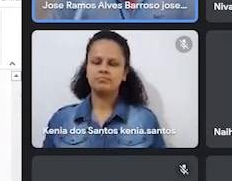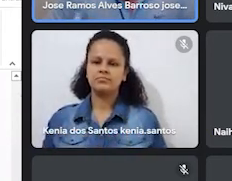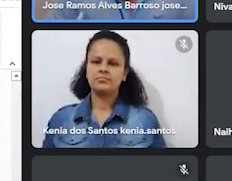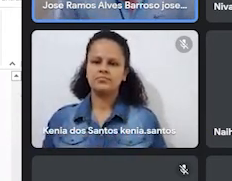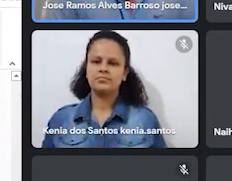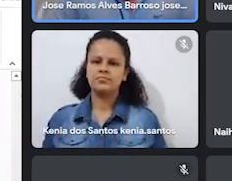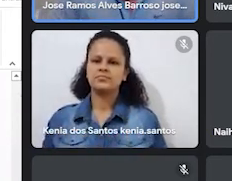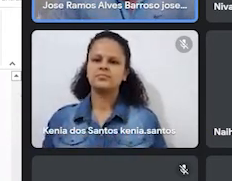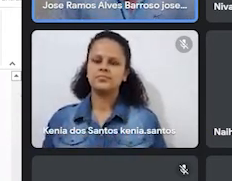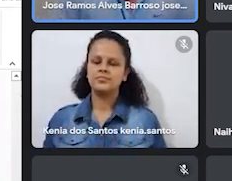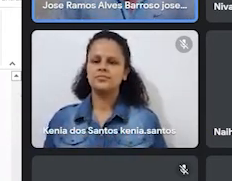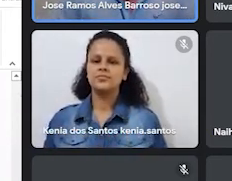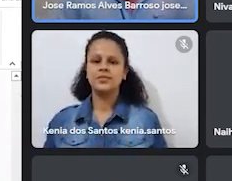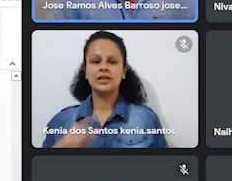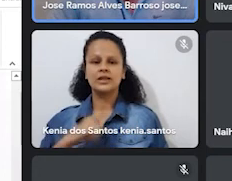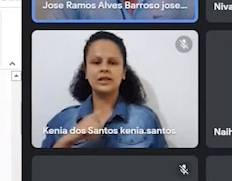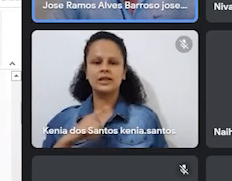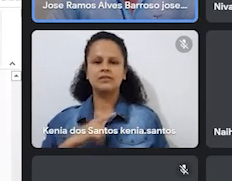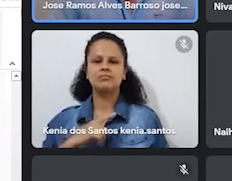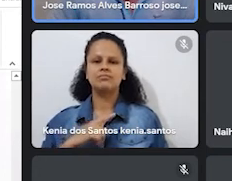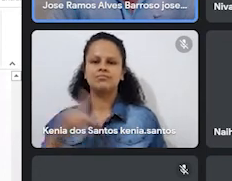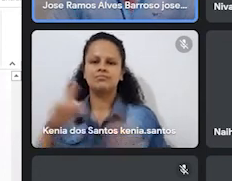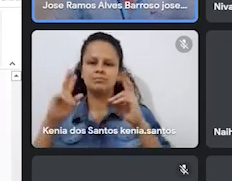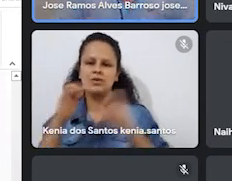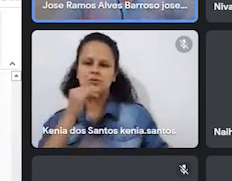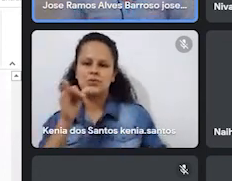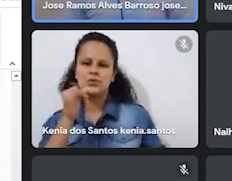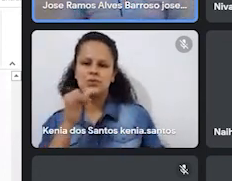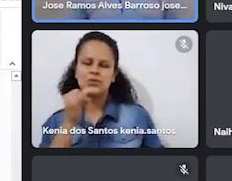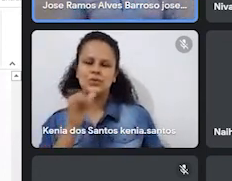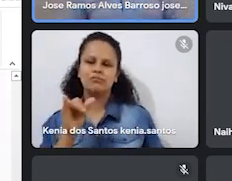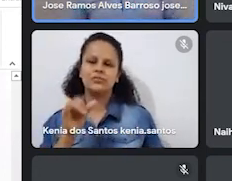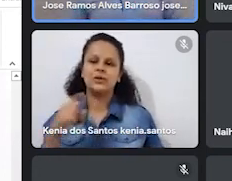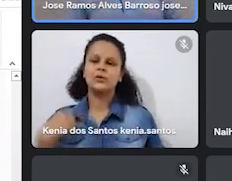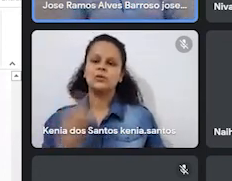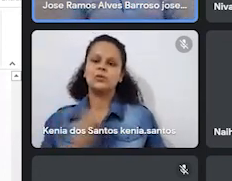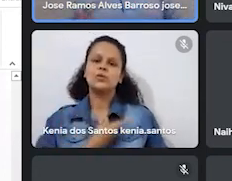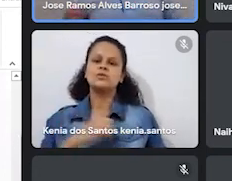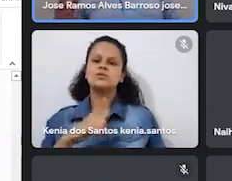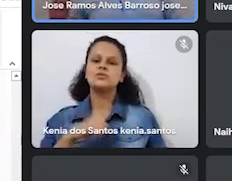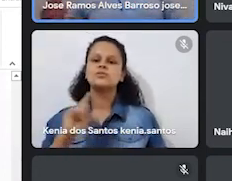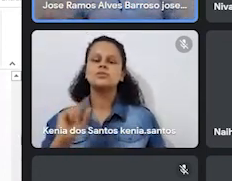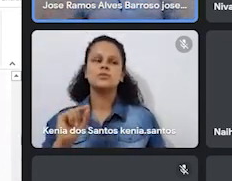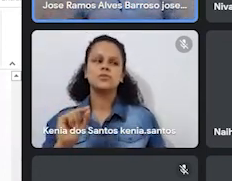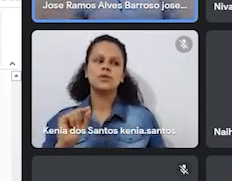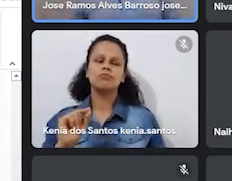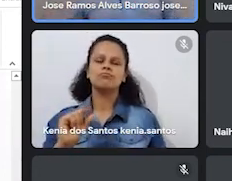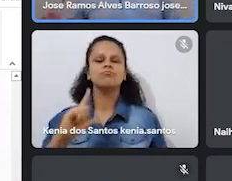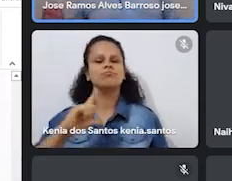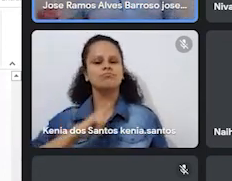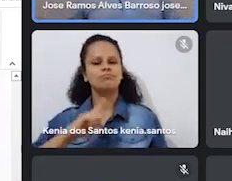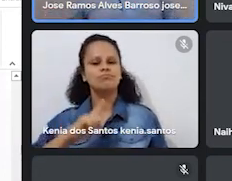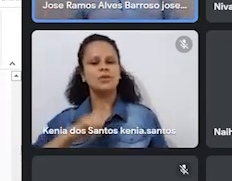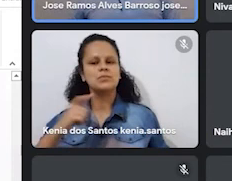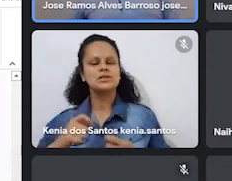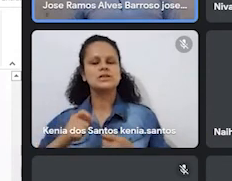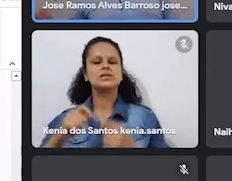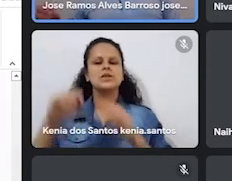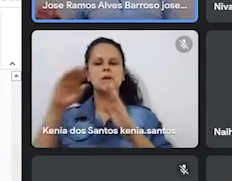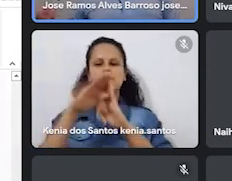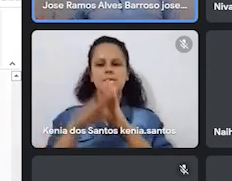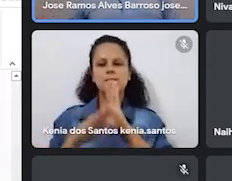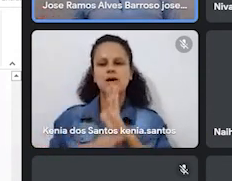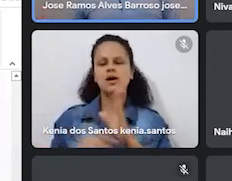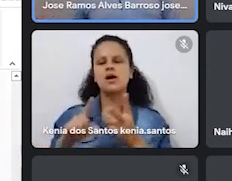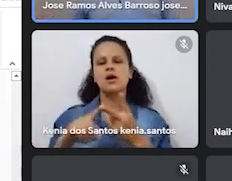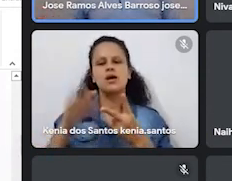Em tratando de eletricidade, o que nós temos mesmo é a prevenção, é o planejamento, é